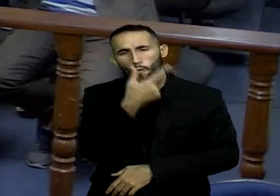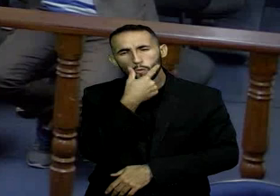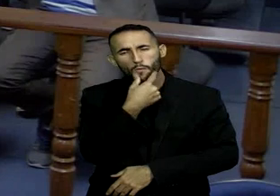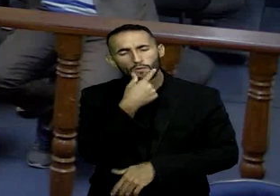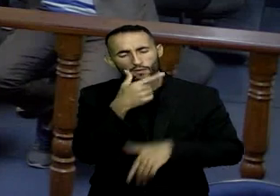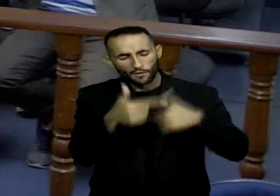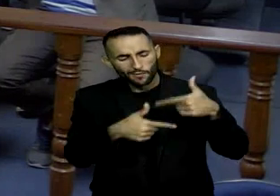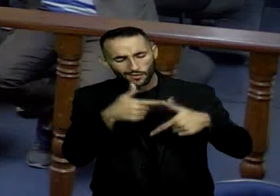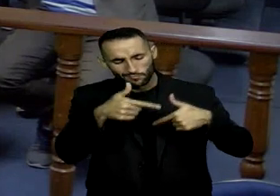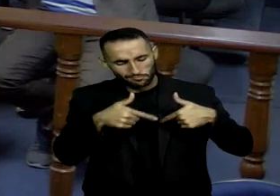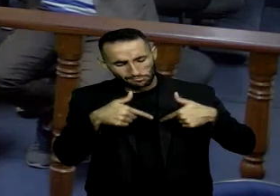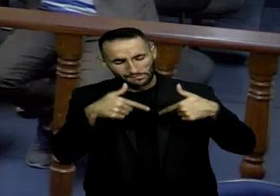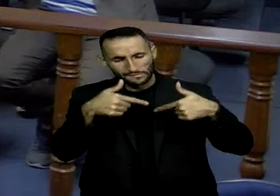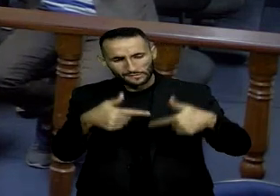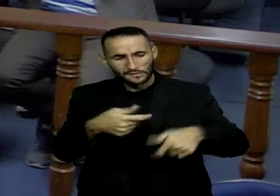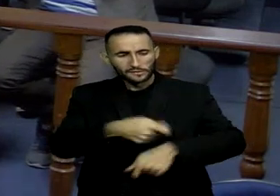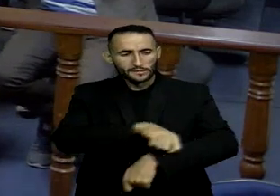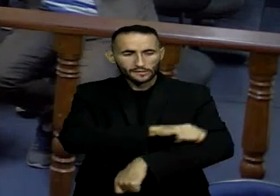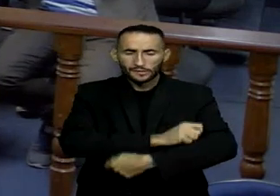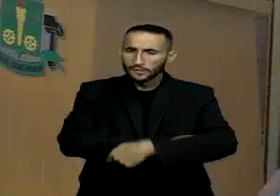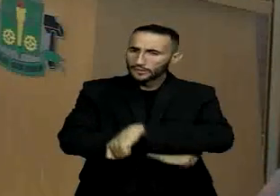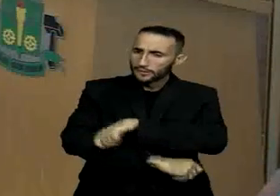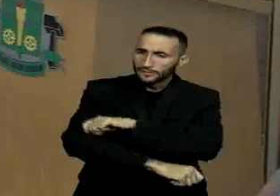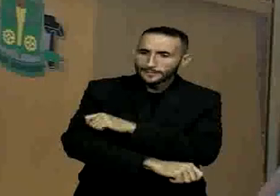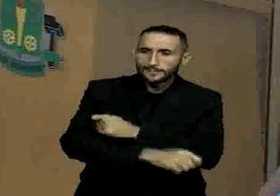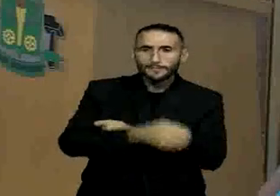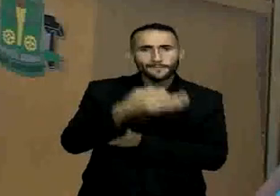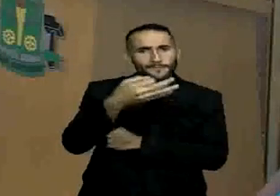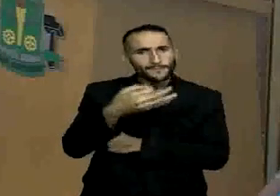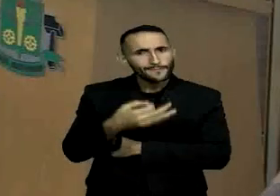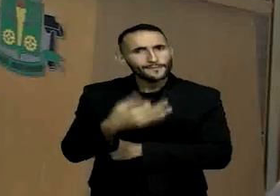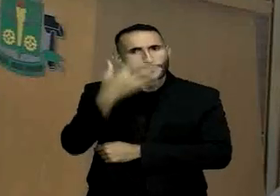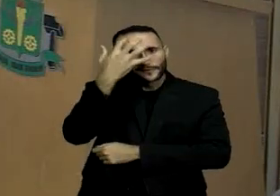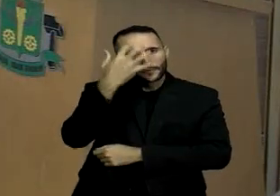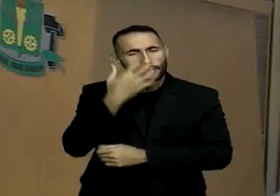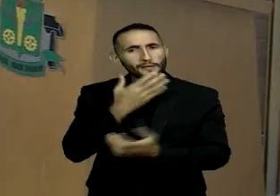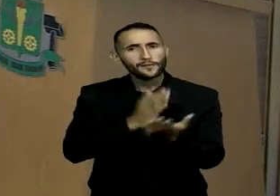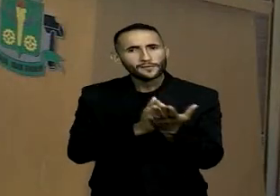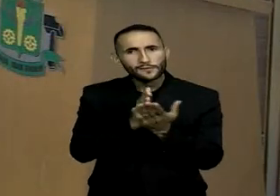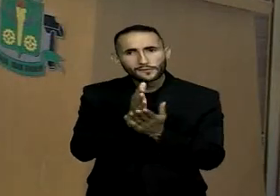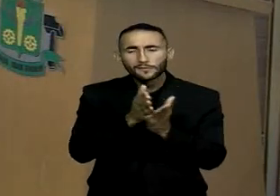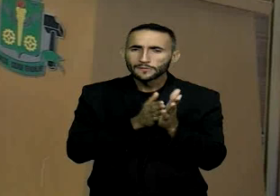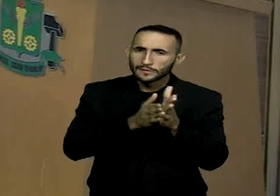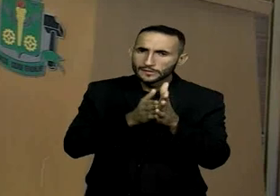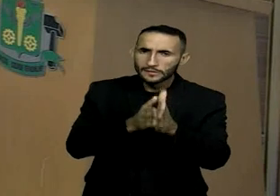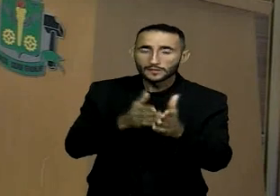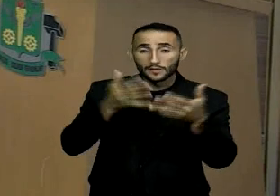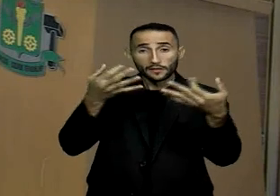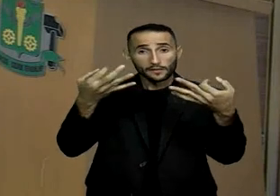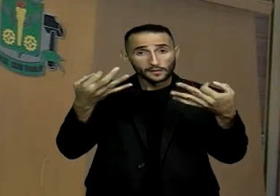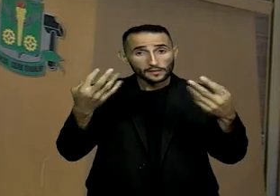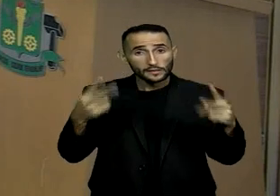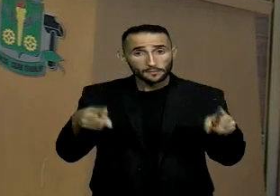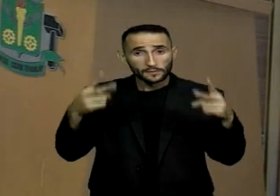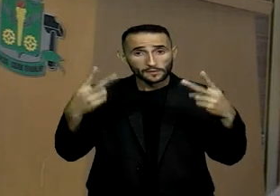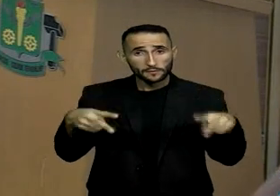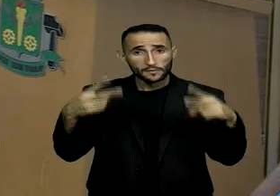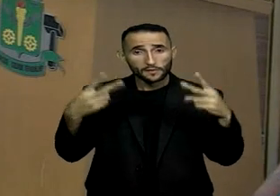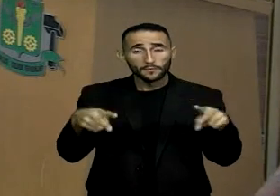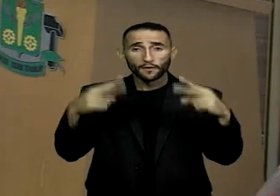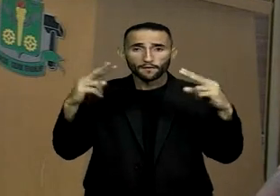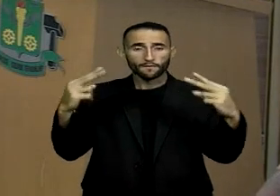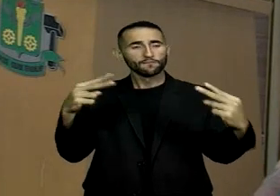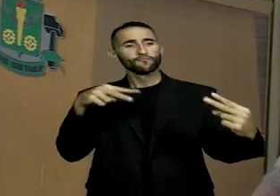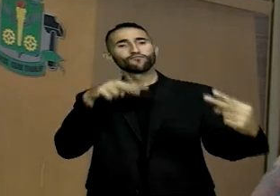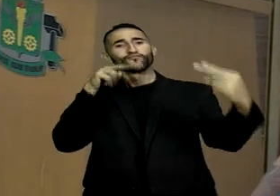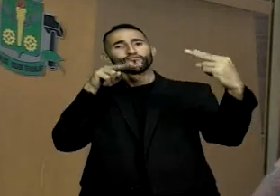cara trabalhador, um cara honesto, um cara sincero, sempre olhou no olho, né? Isso é uma das qualidades